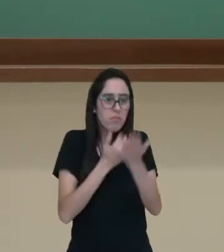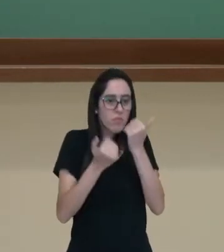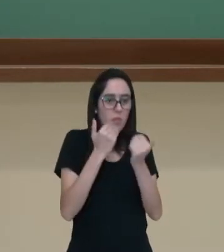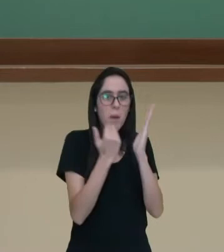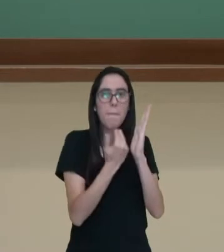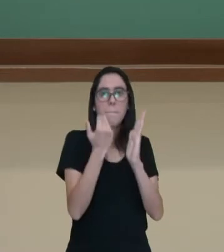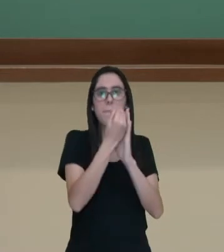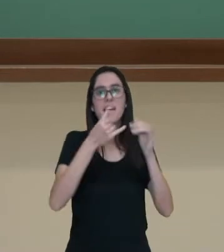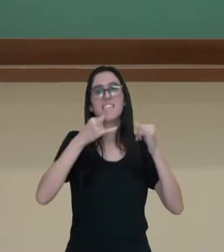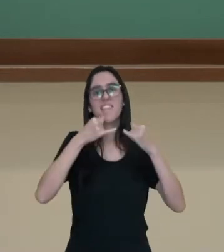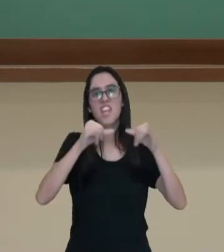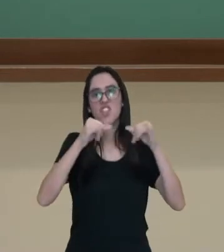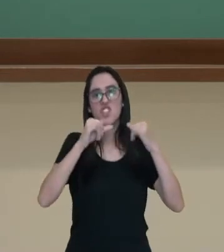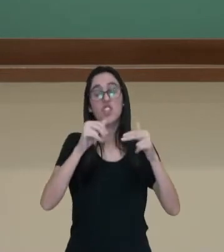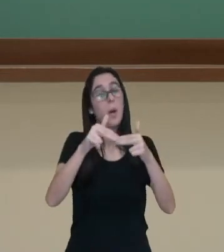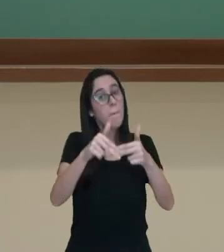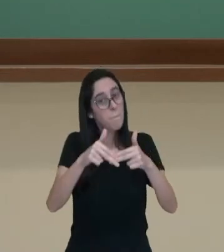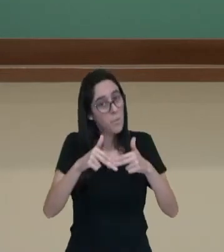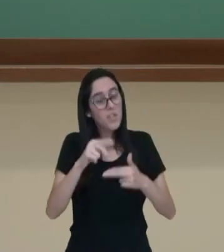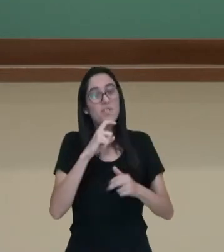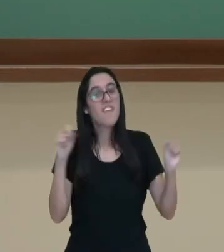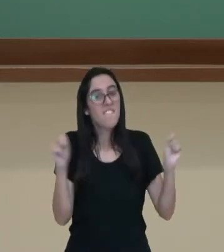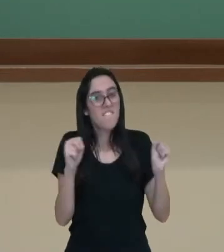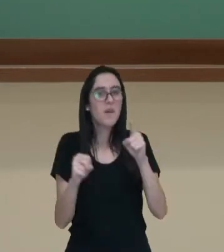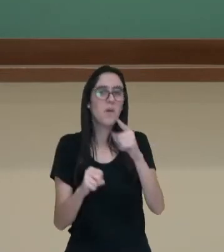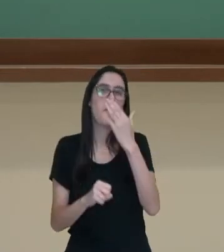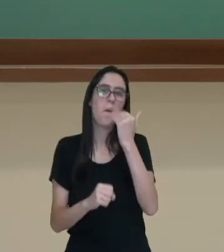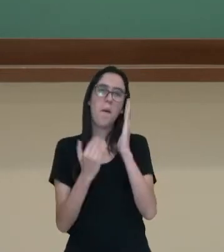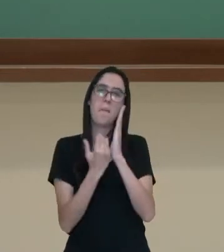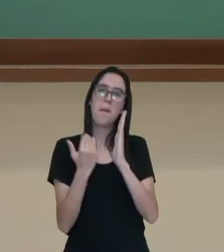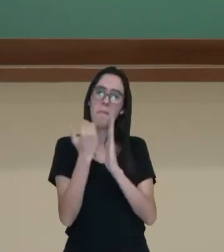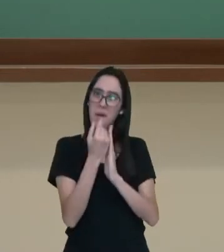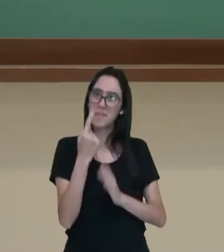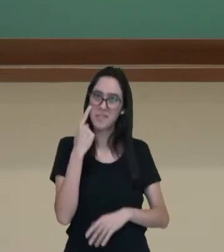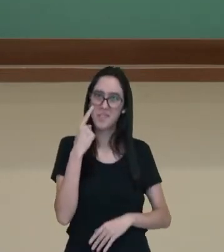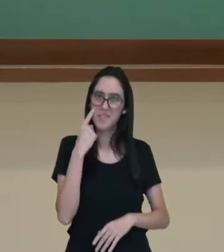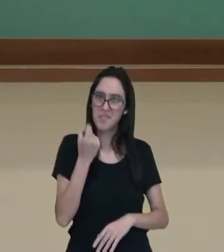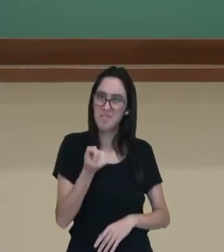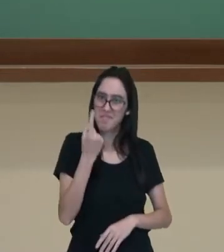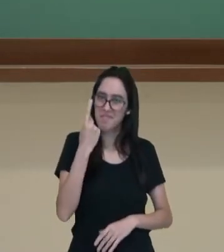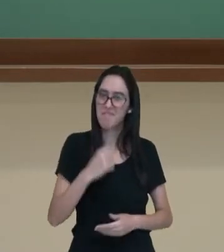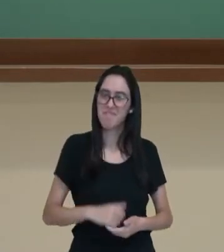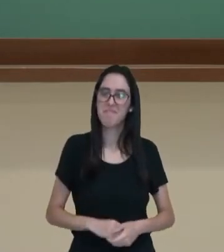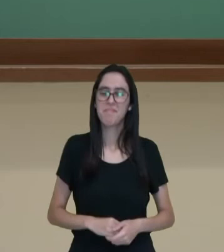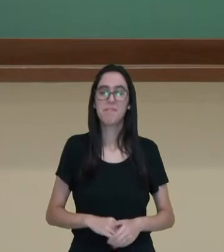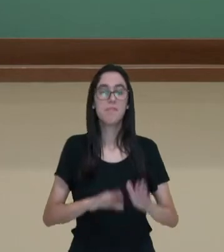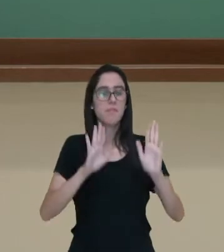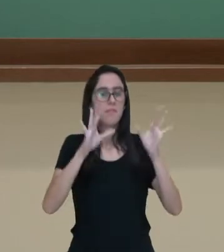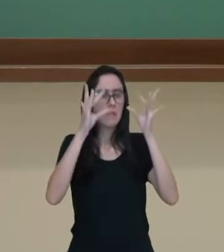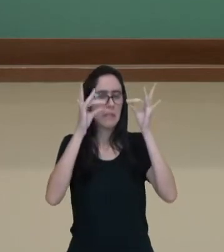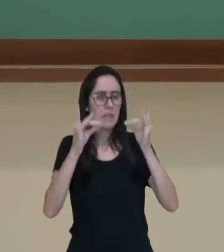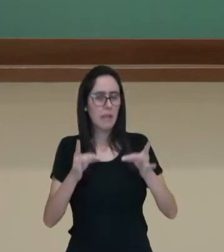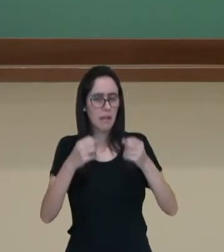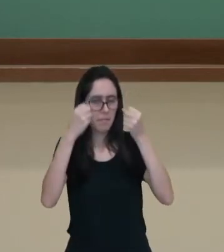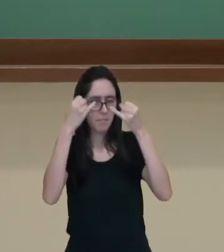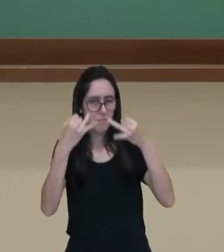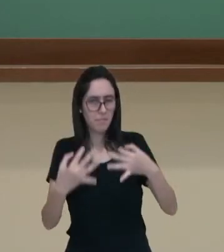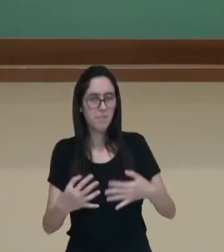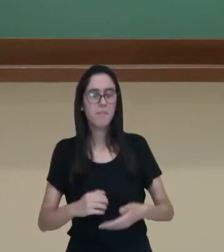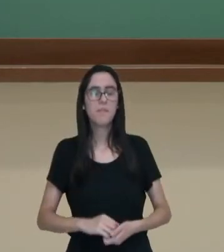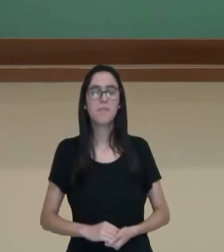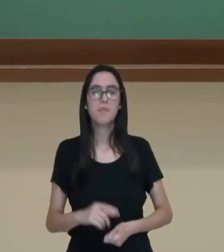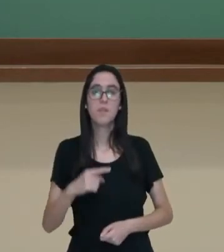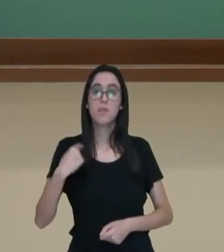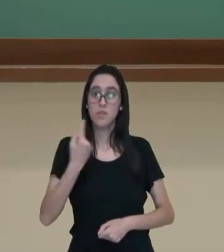por isso que no inverno você come mais. Bacana você saber disso. E só um detalhe, a gente perde